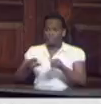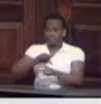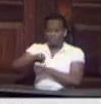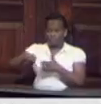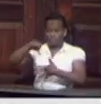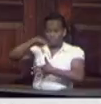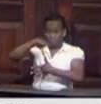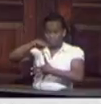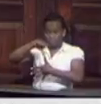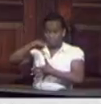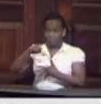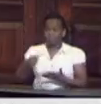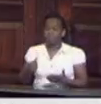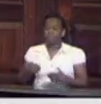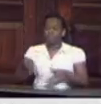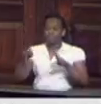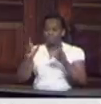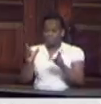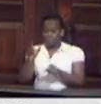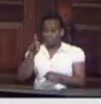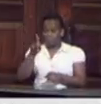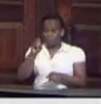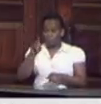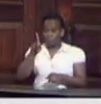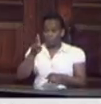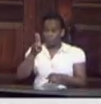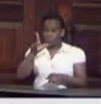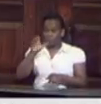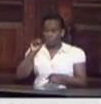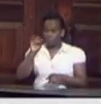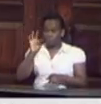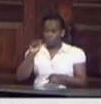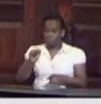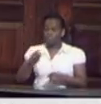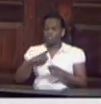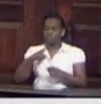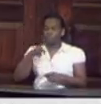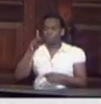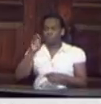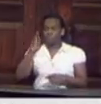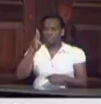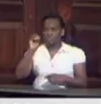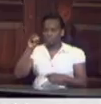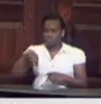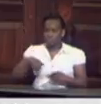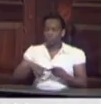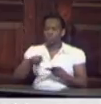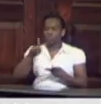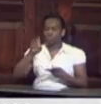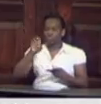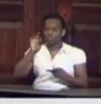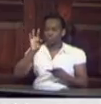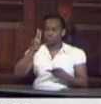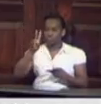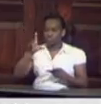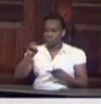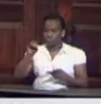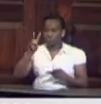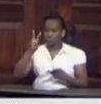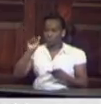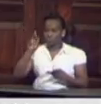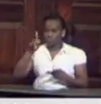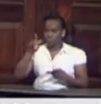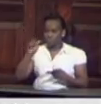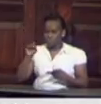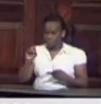Latina, o termo populista passa por Perón e Getúlio Vargas, que